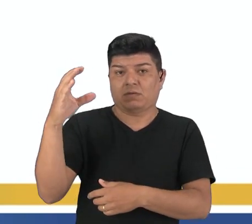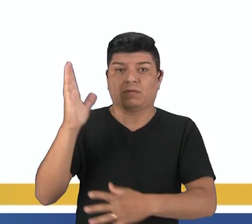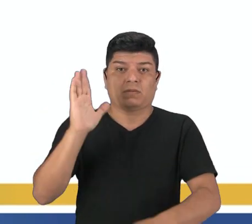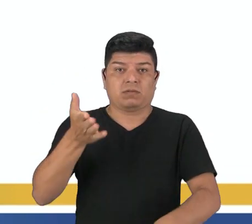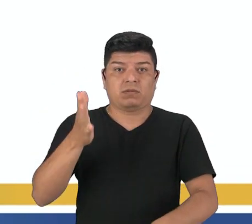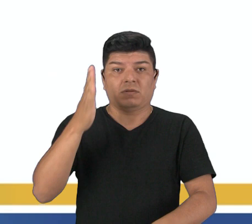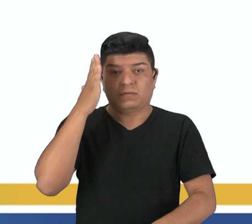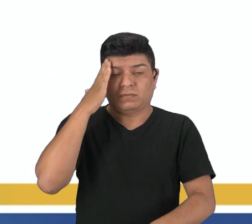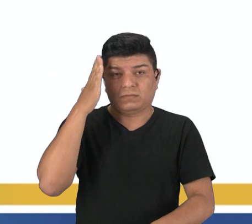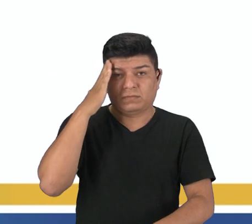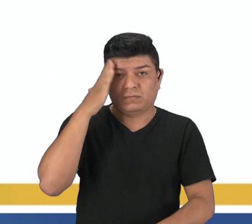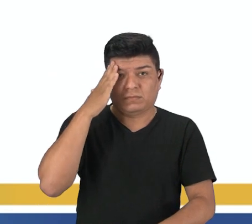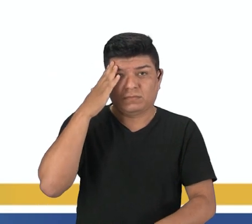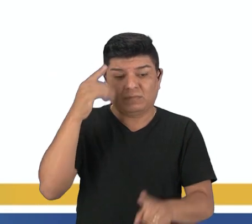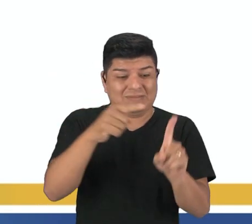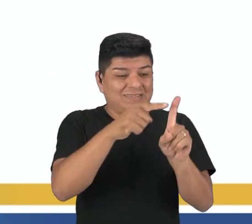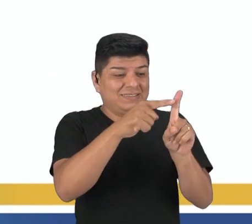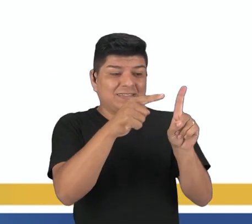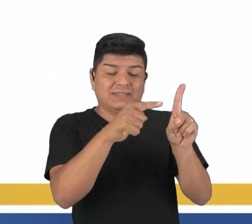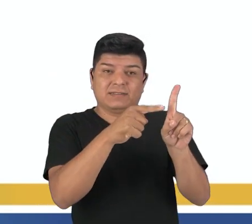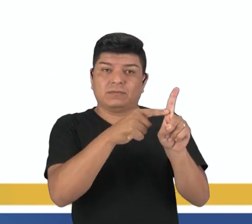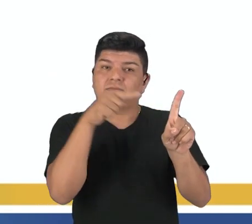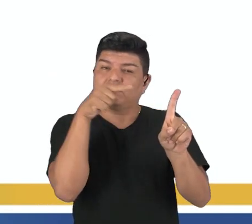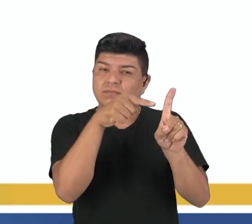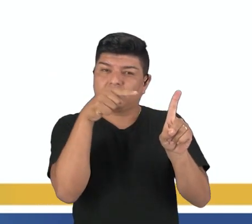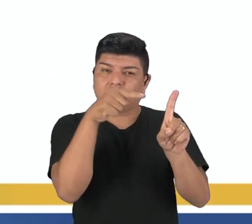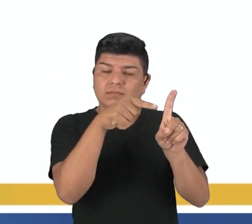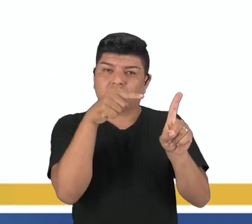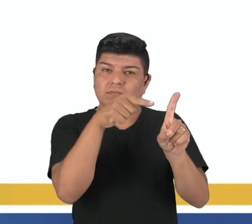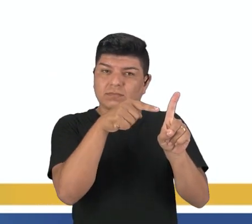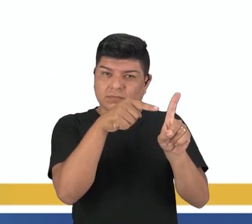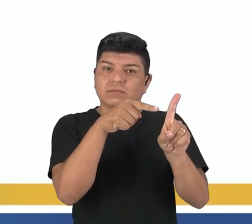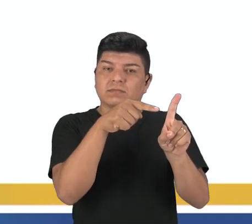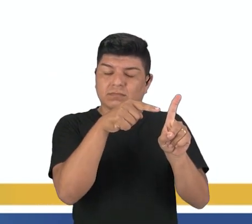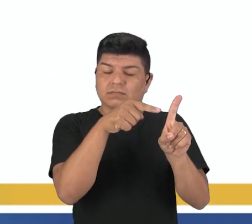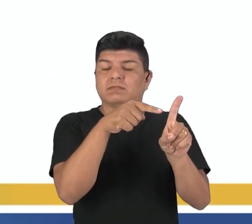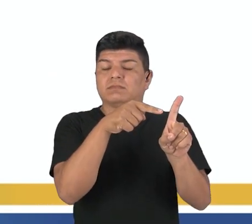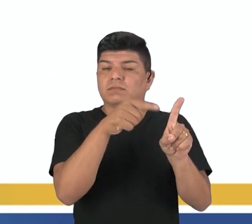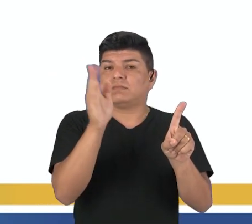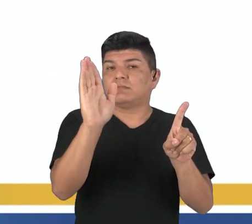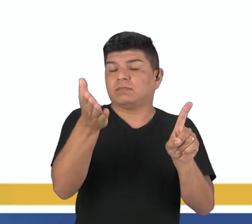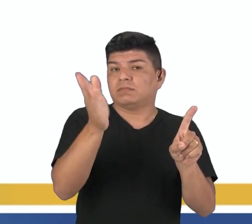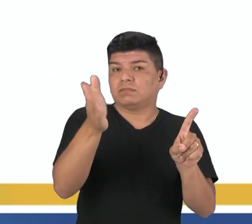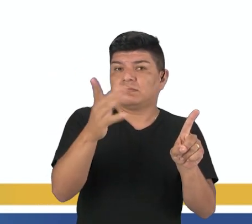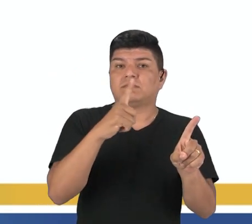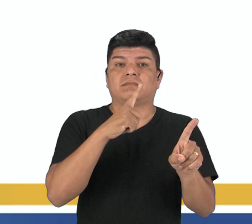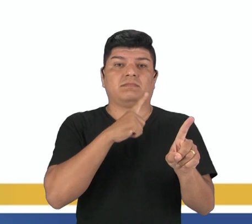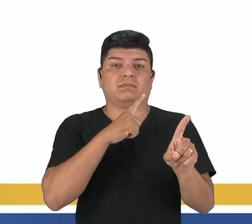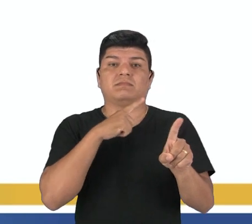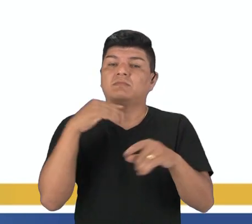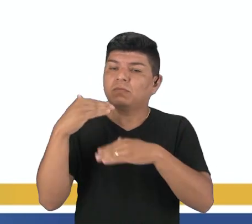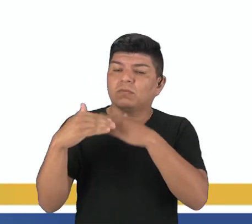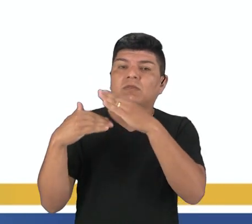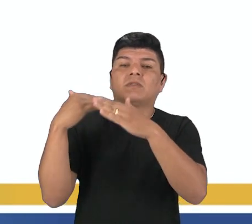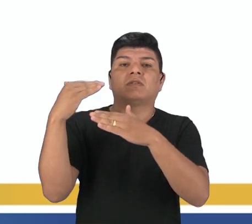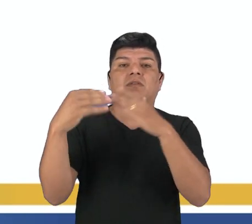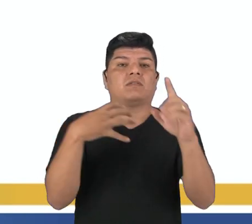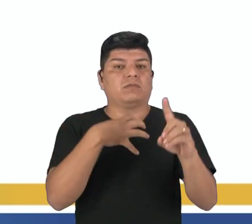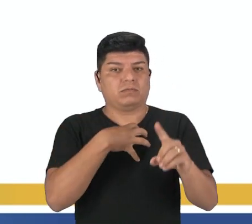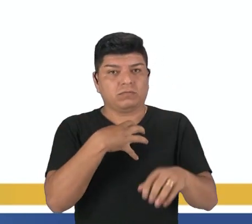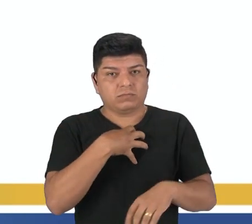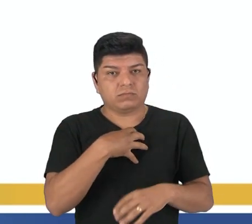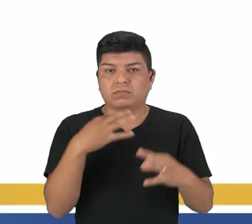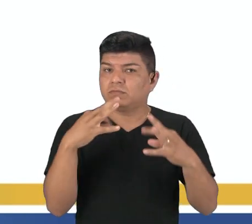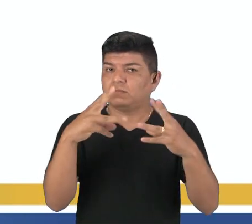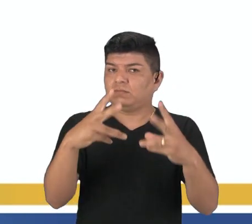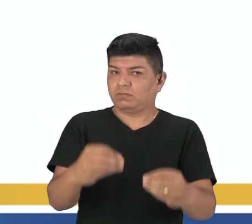ventre materno, lá na barriguinha da sua mãe, quando você estava lá, você já tinha desenvolvido seus sentidos